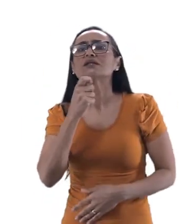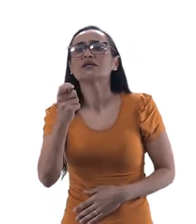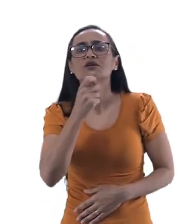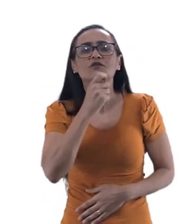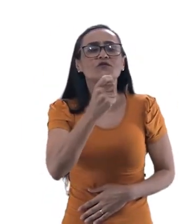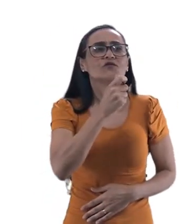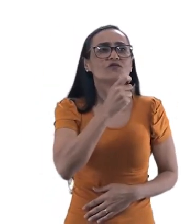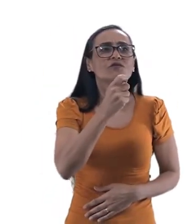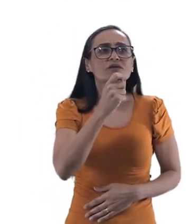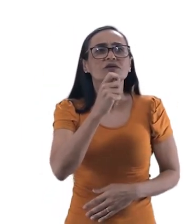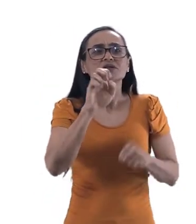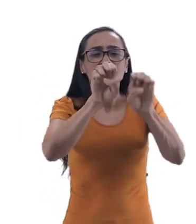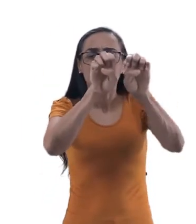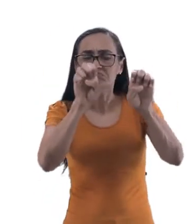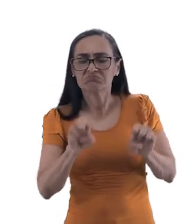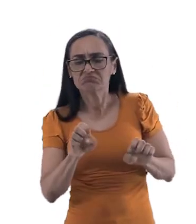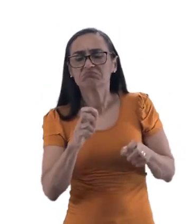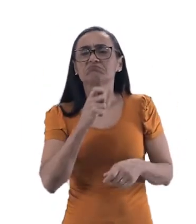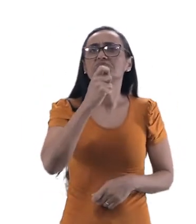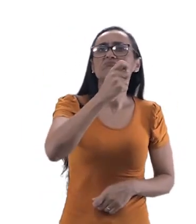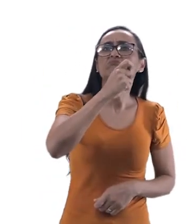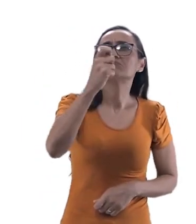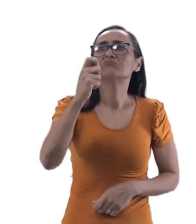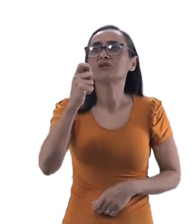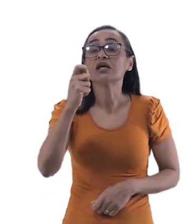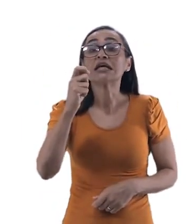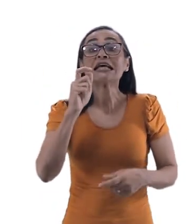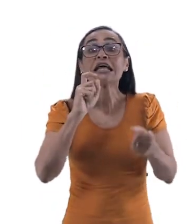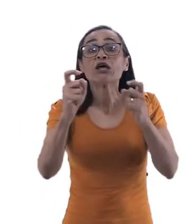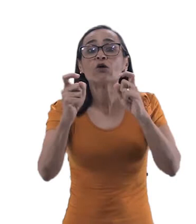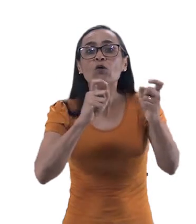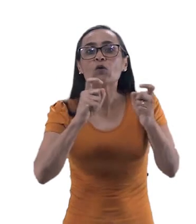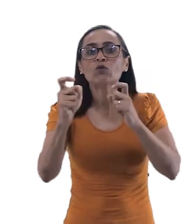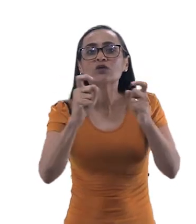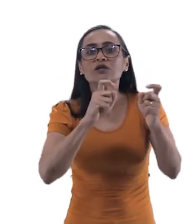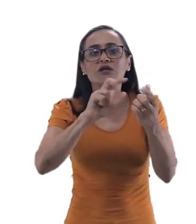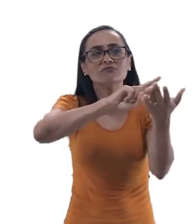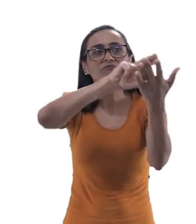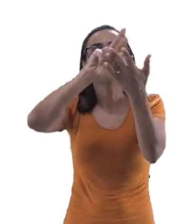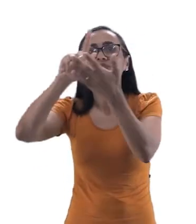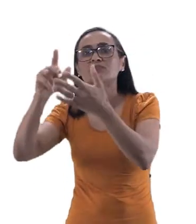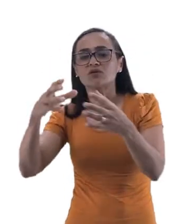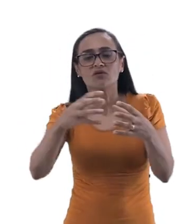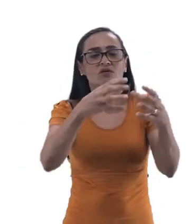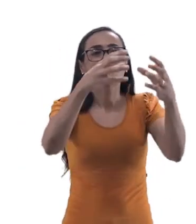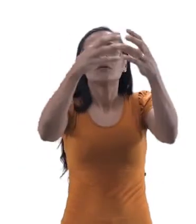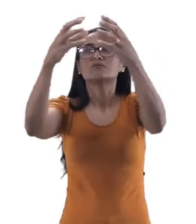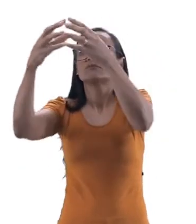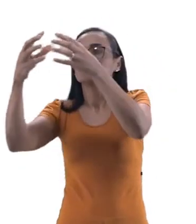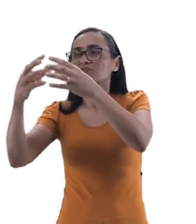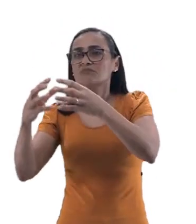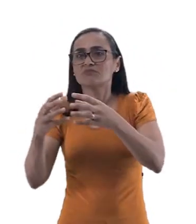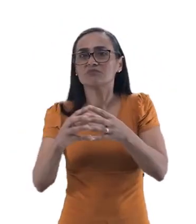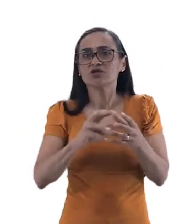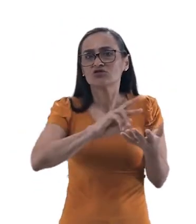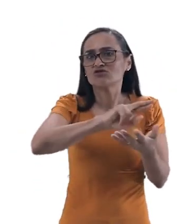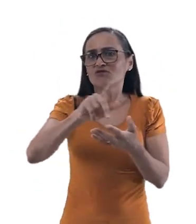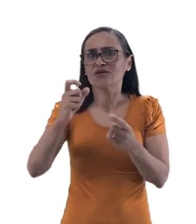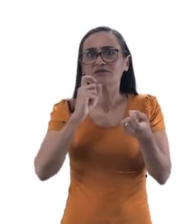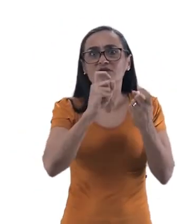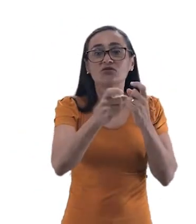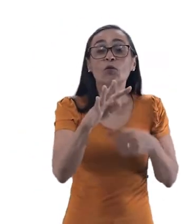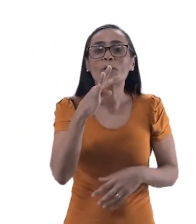pessoalmente, né? Entrevistas estruturadas, semi-estruturadas. Eu faço reuniões diversas com diversos níveis